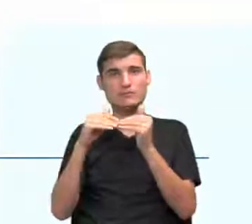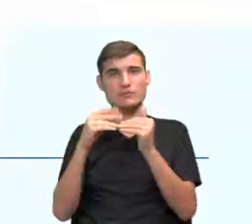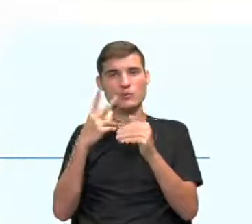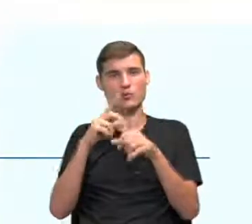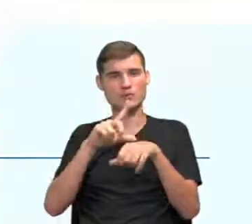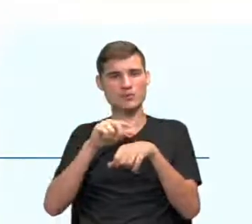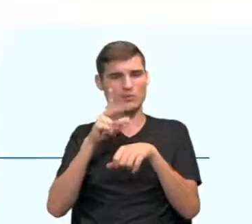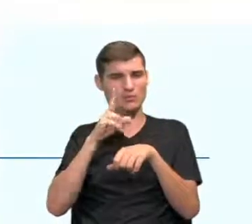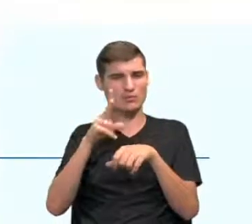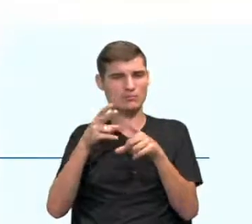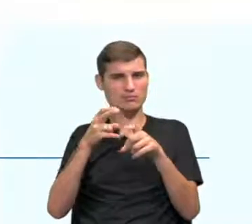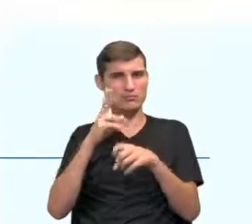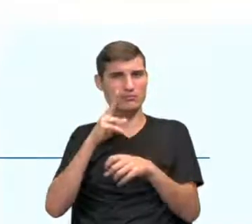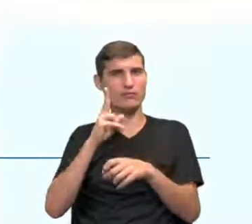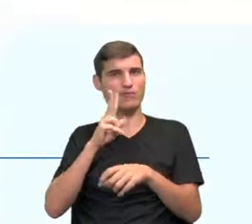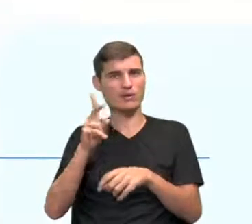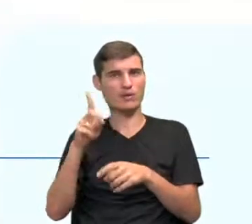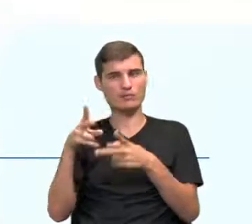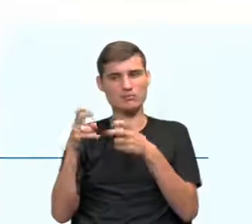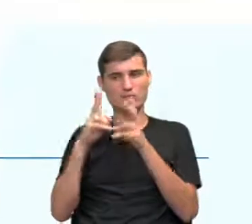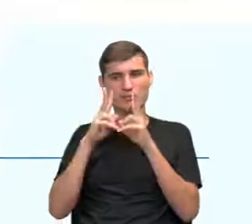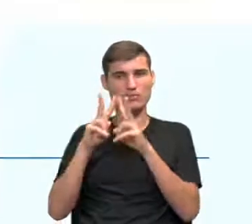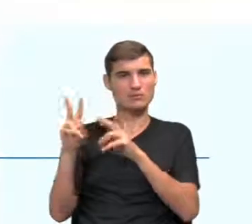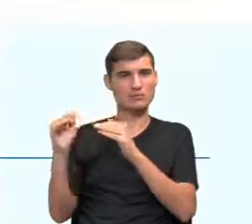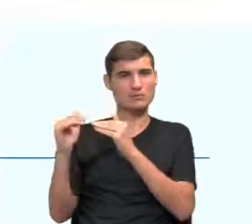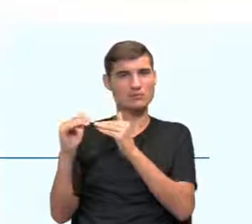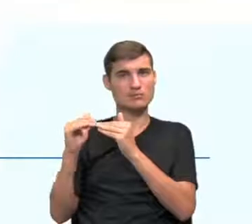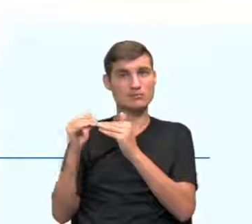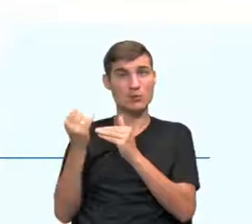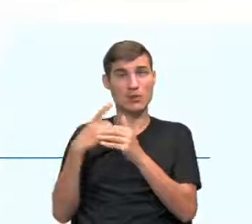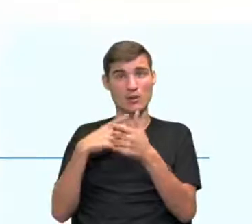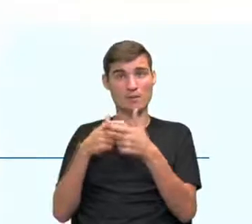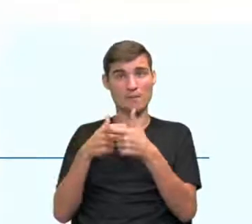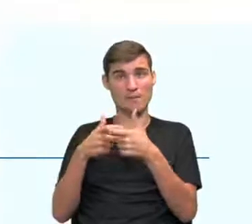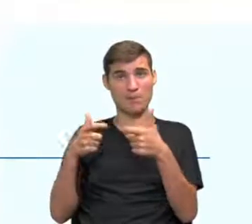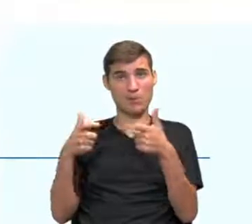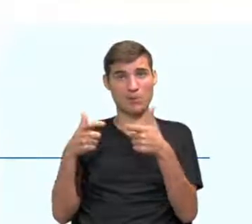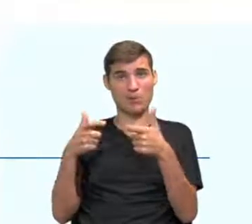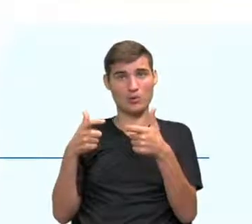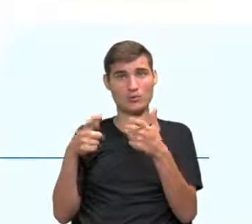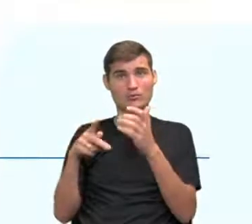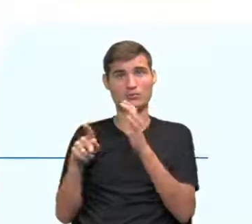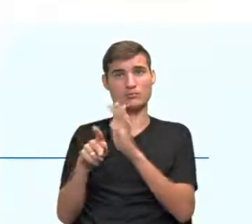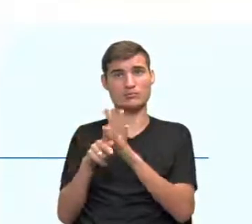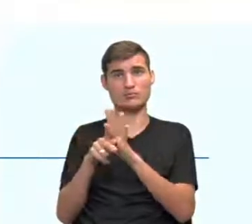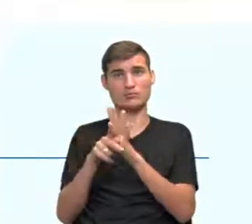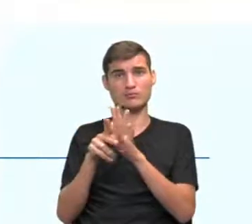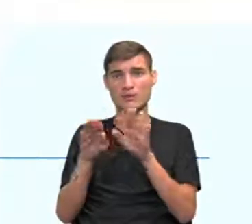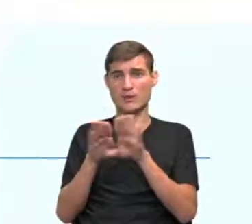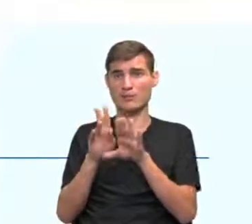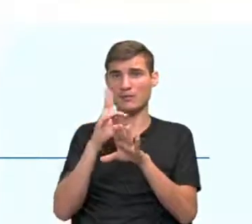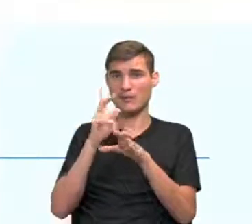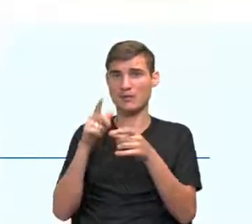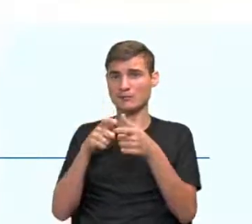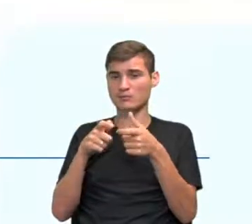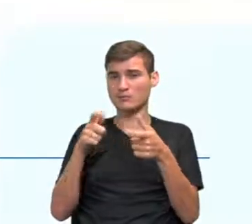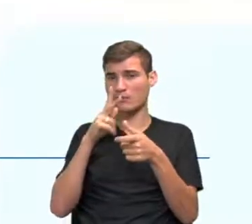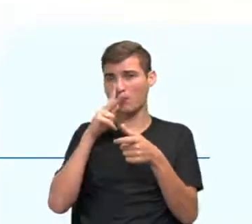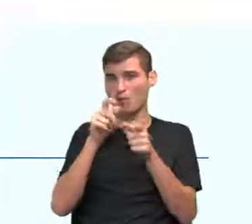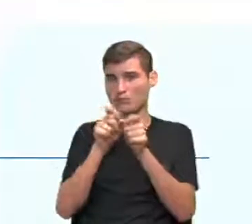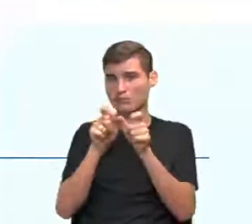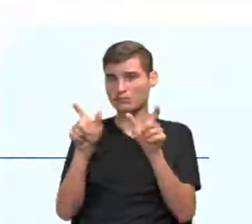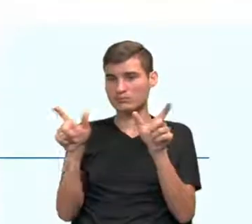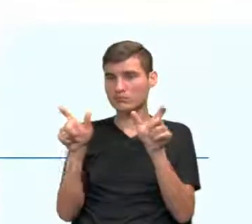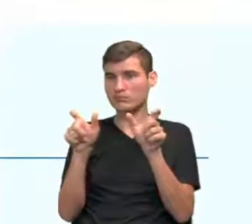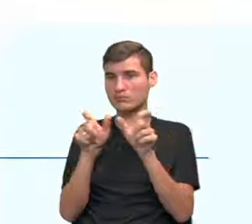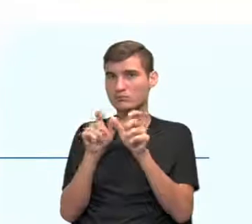segundos observando, você vai conseguir ver que conforme o pulso aumenta, a largura do pulso aumenta, aumenta a intensidade. Conforme diminui a